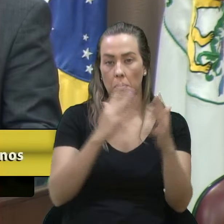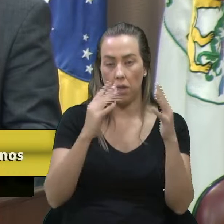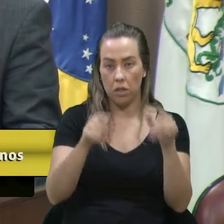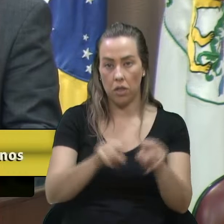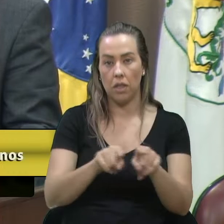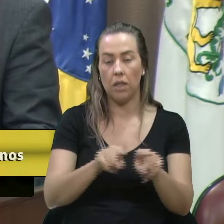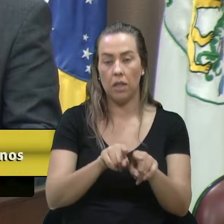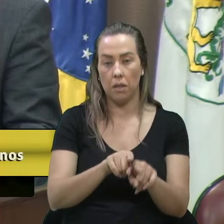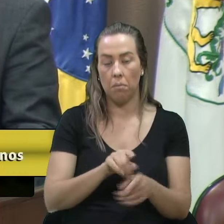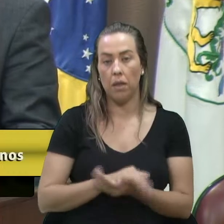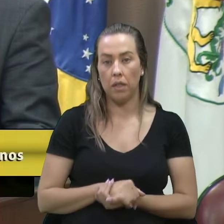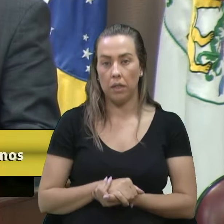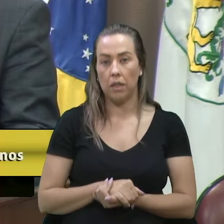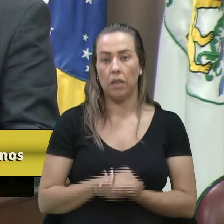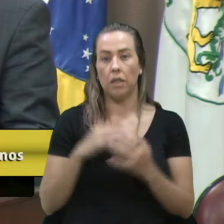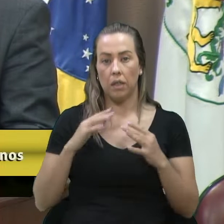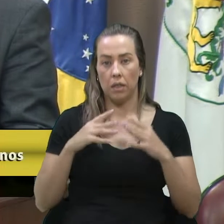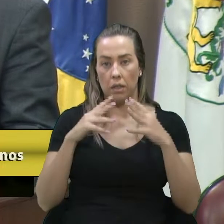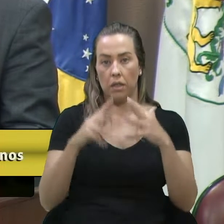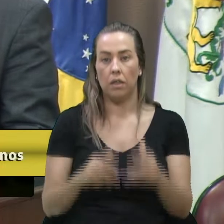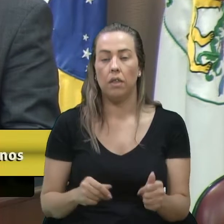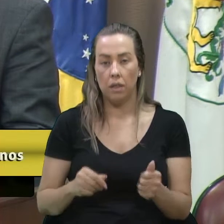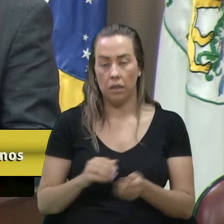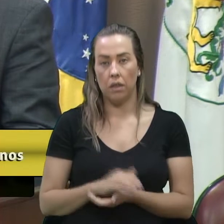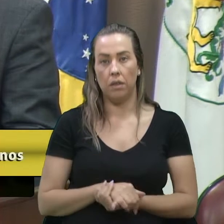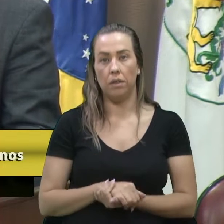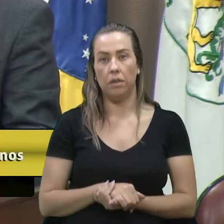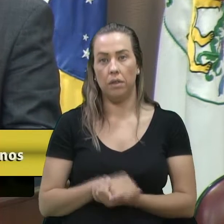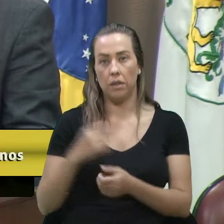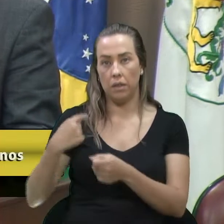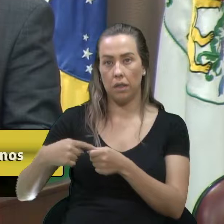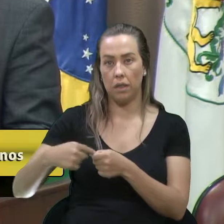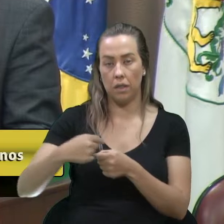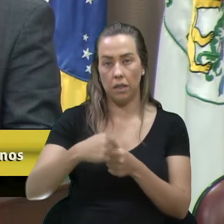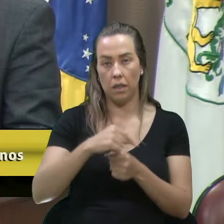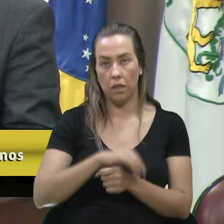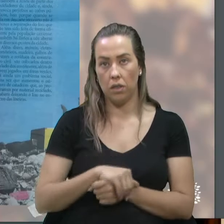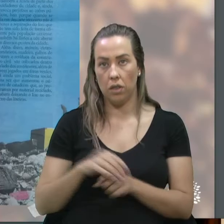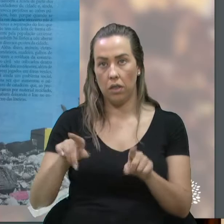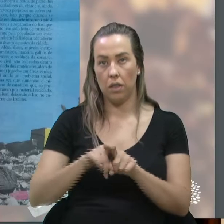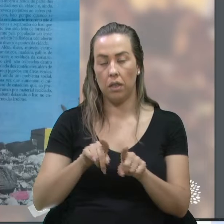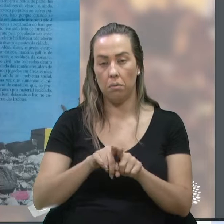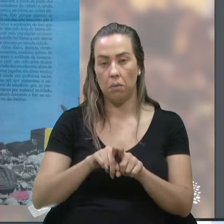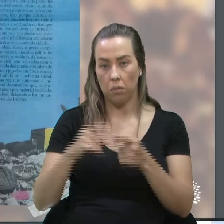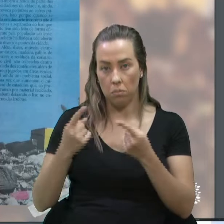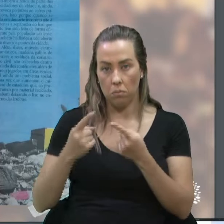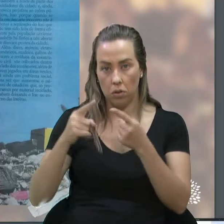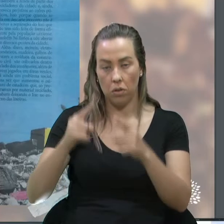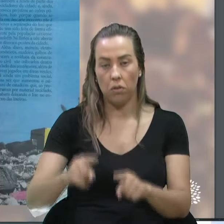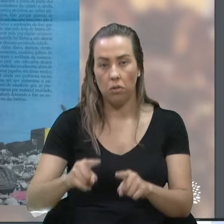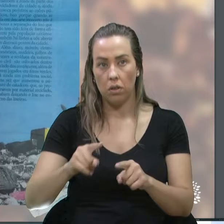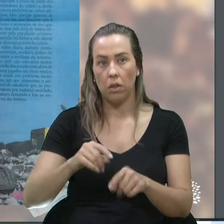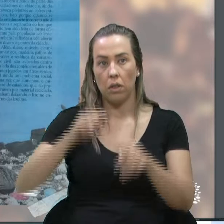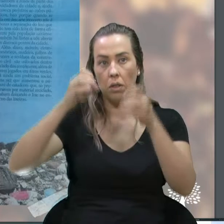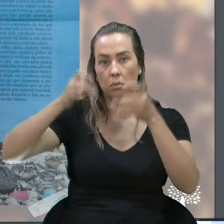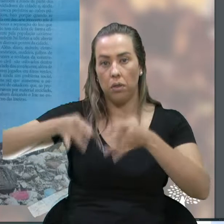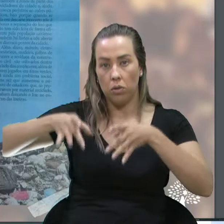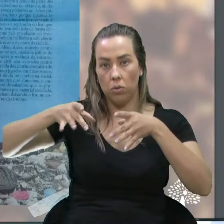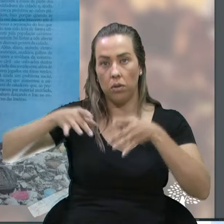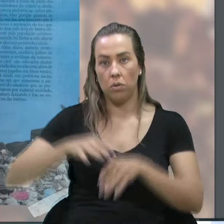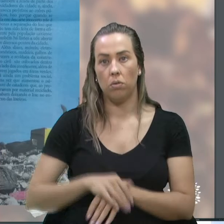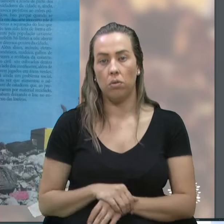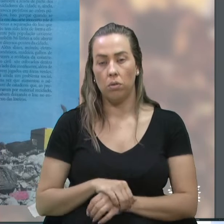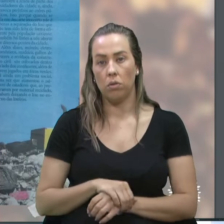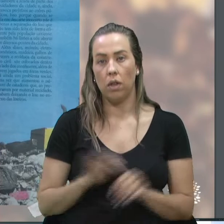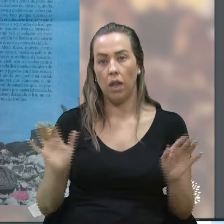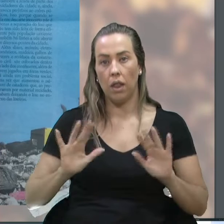também a renda de parte dos recicladores da cidade, e ainda provoca um prejuízo